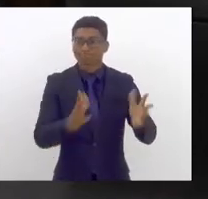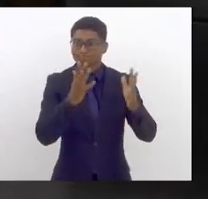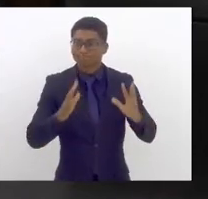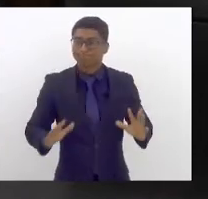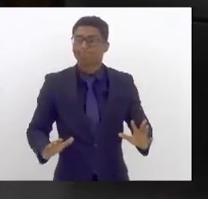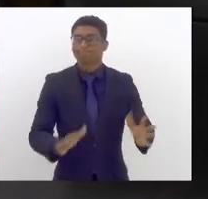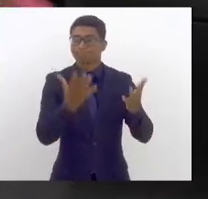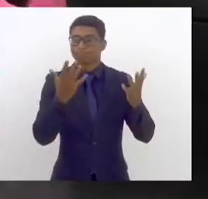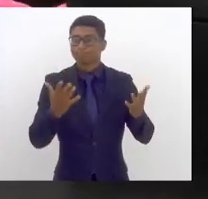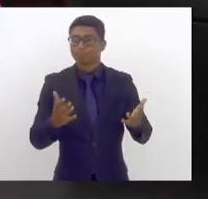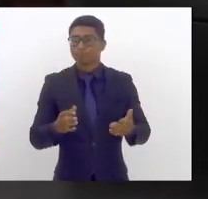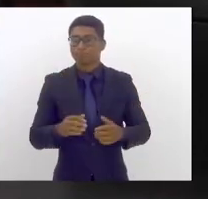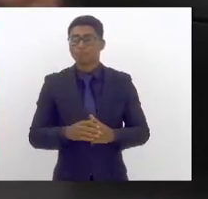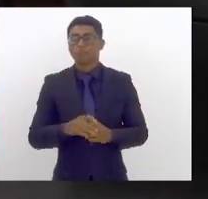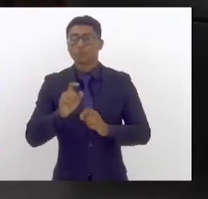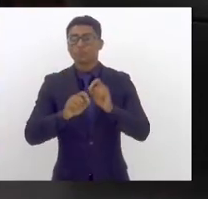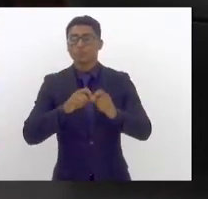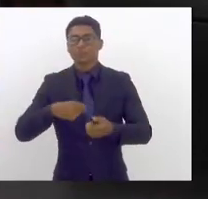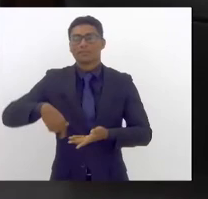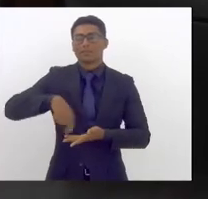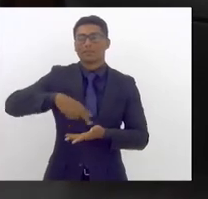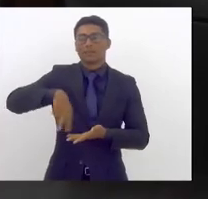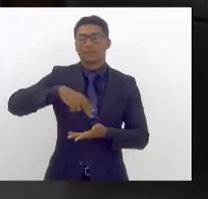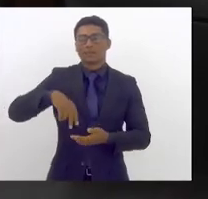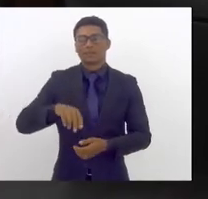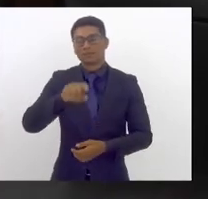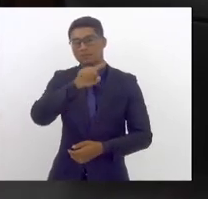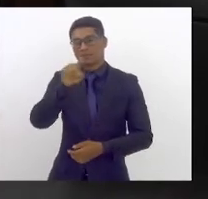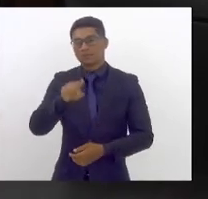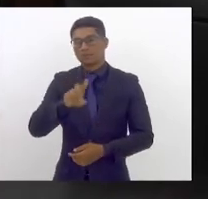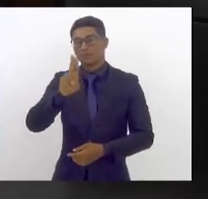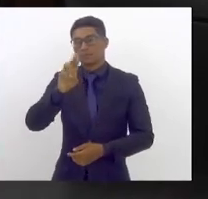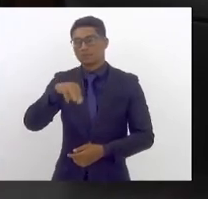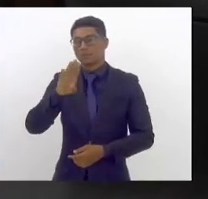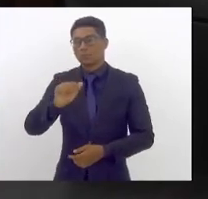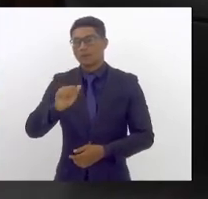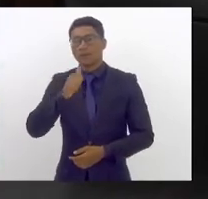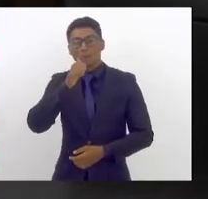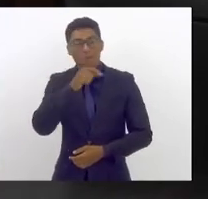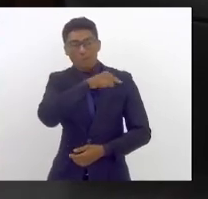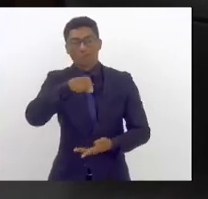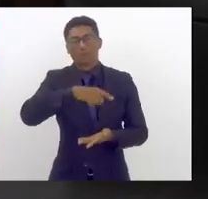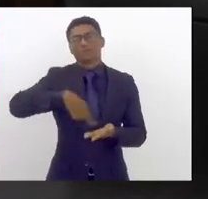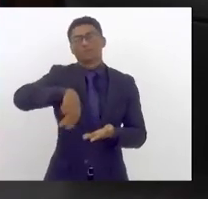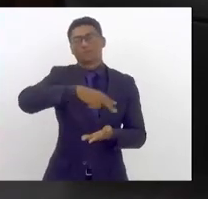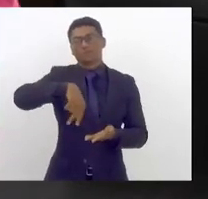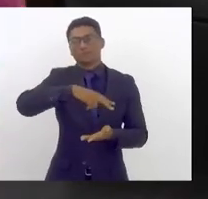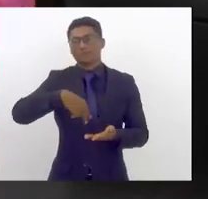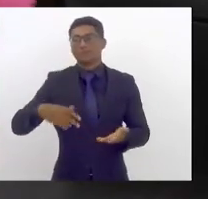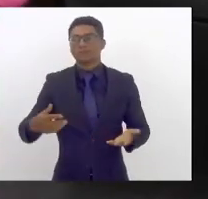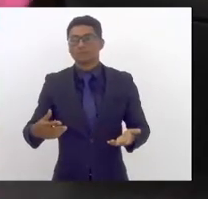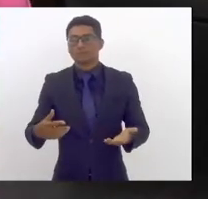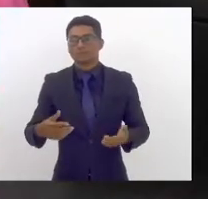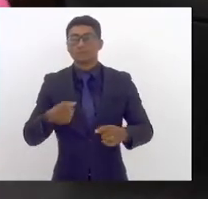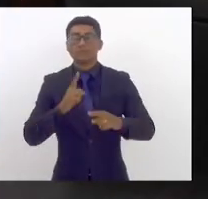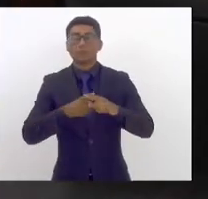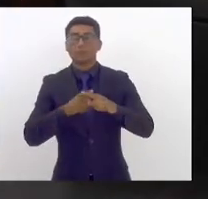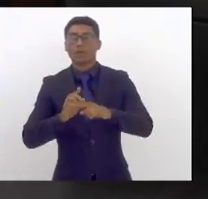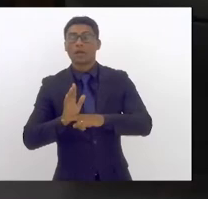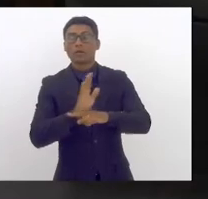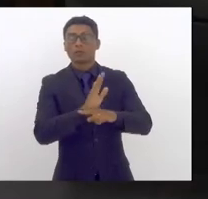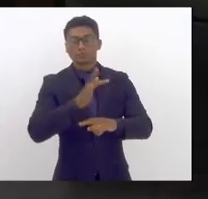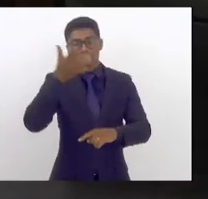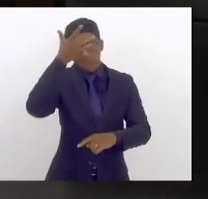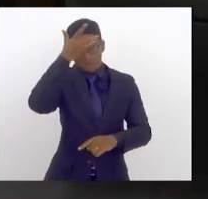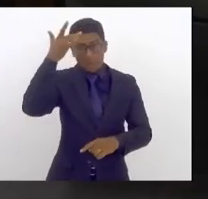colocar muitas zumba por aí espalhado para que a mulherada pudesse estar dançando descontraindo porque isso ajuda a saúde